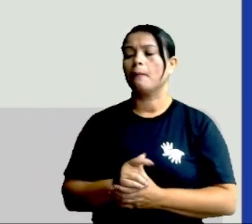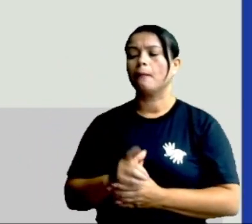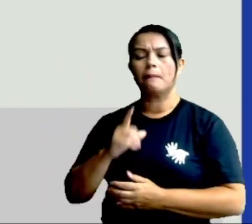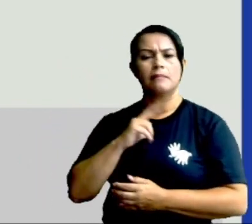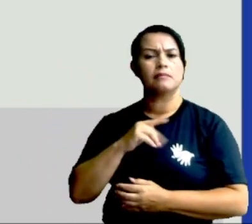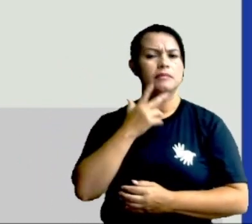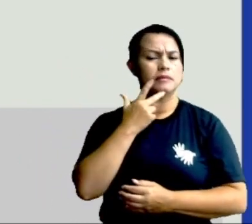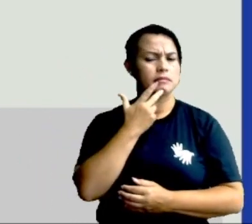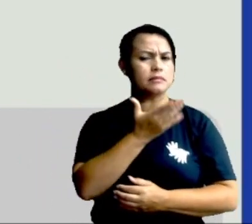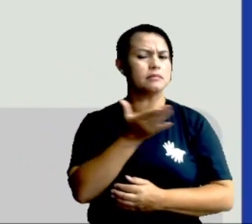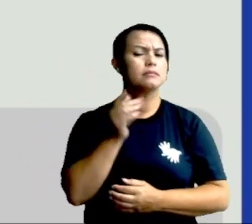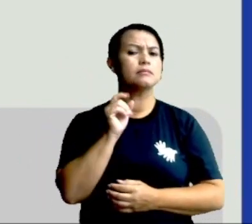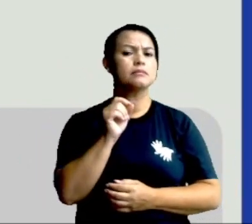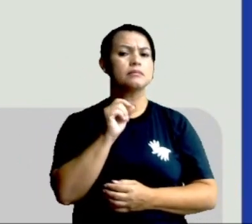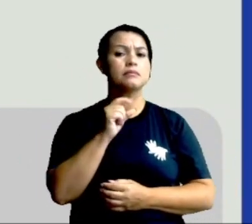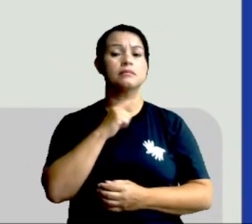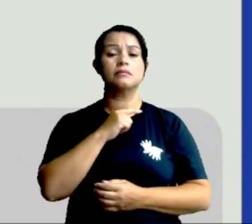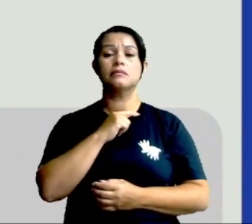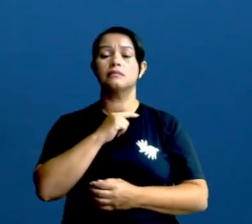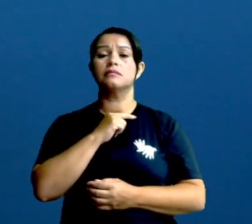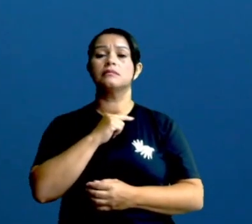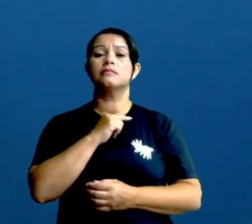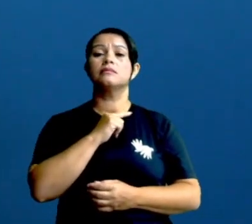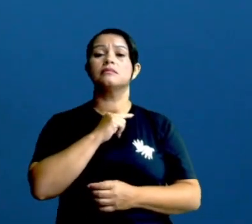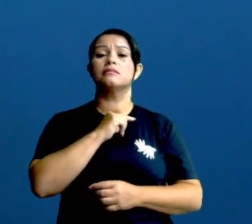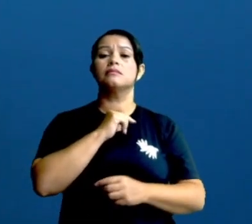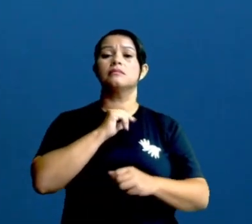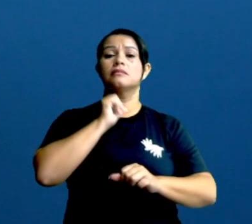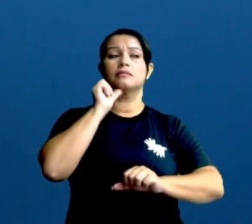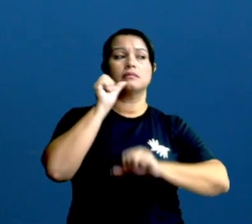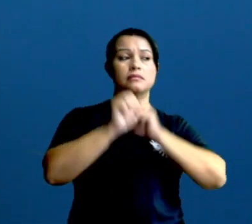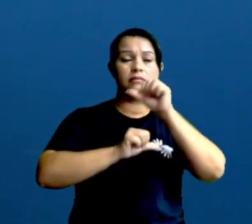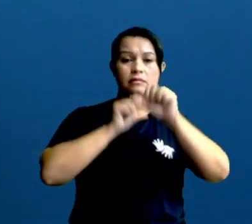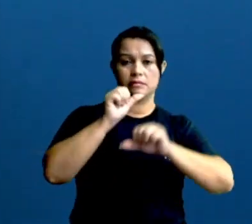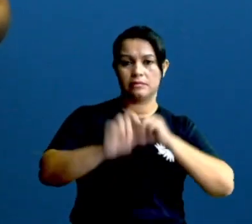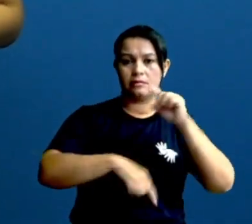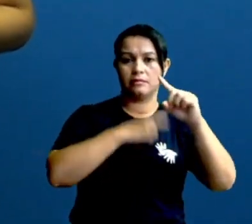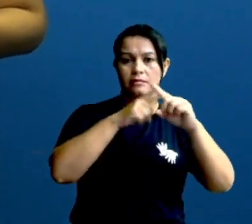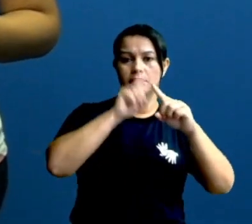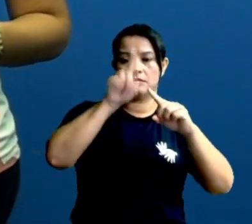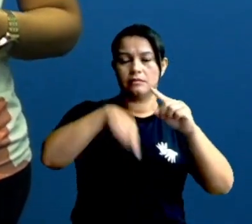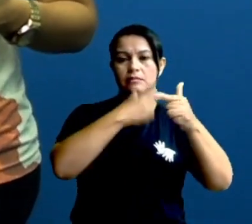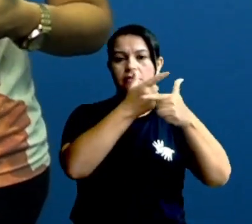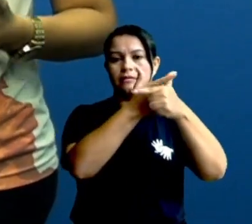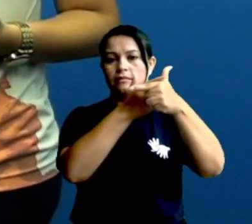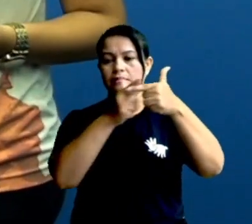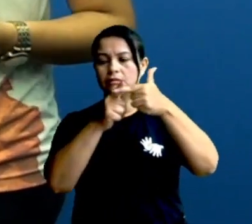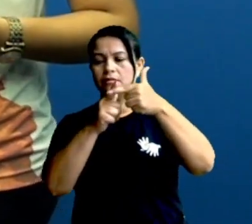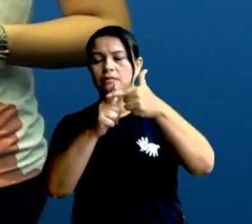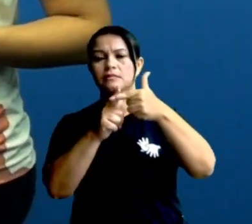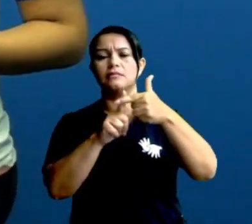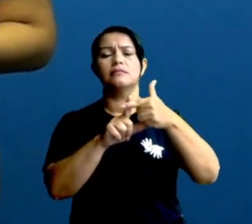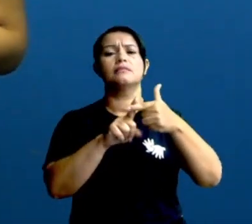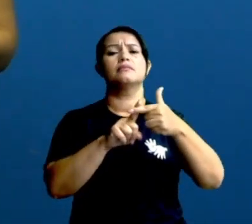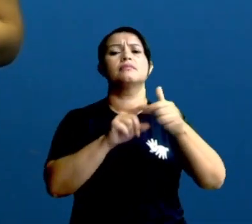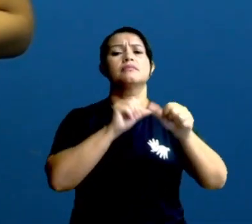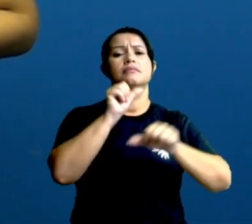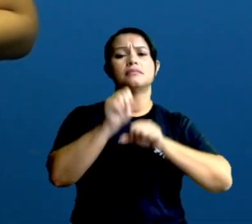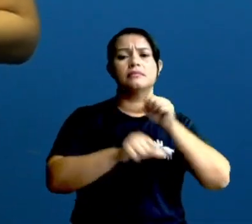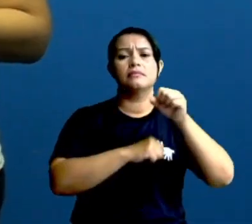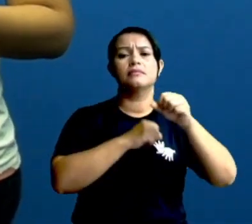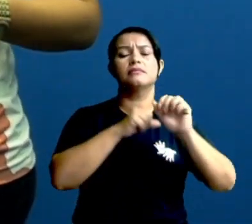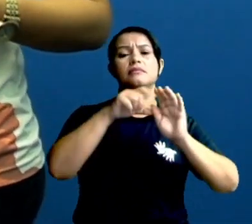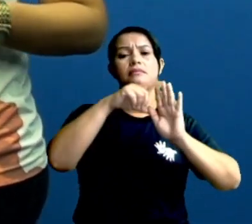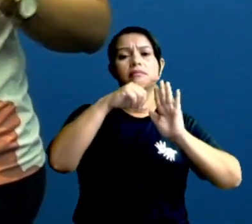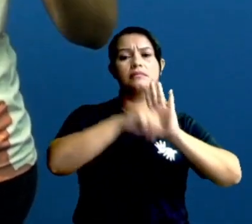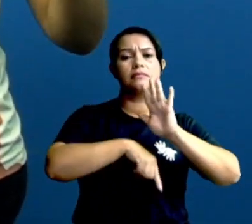aqui a vocês o seguinte: o inverso da multiplicação é a divisão, não é isso? E o inverso da